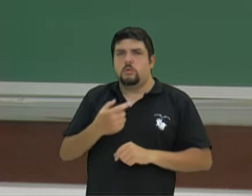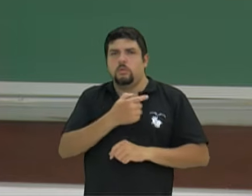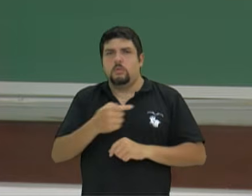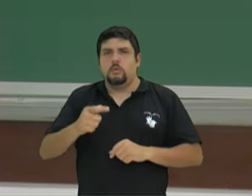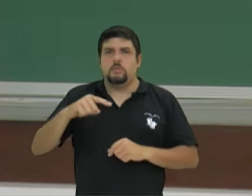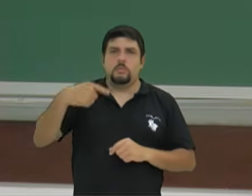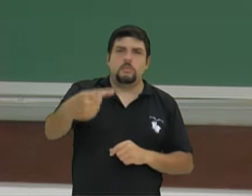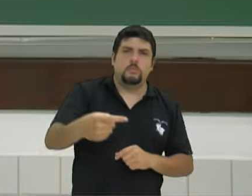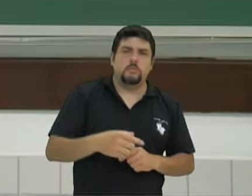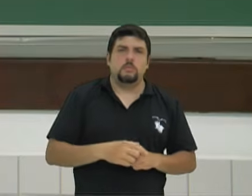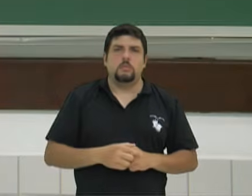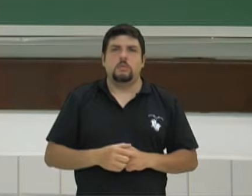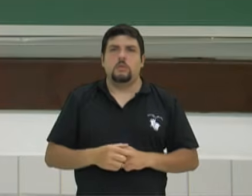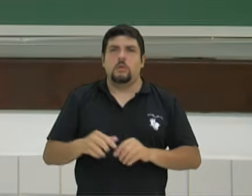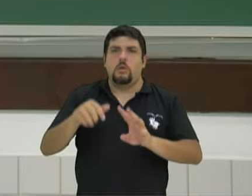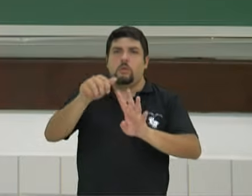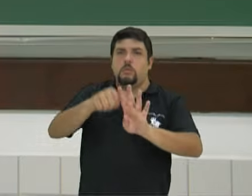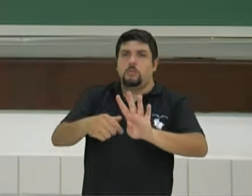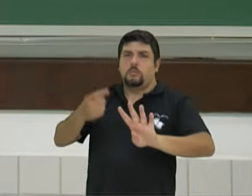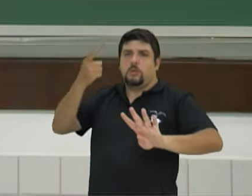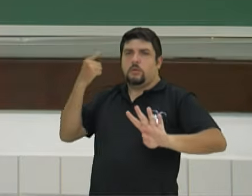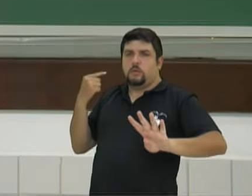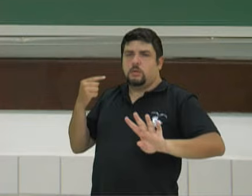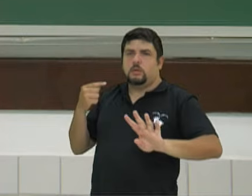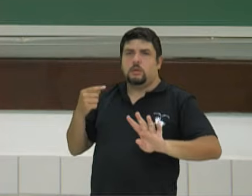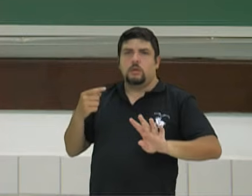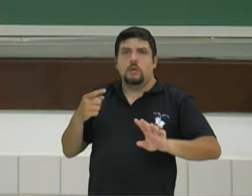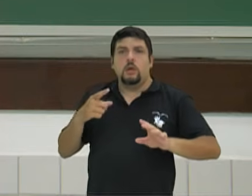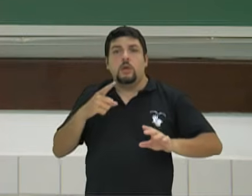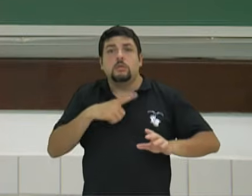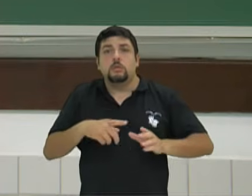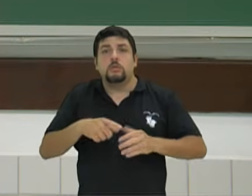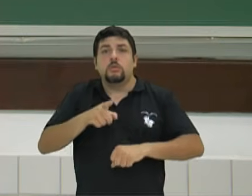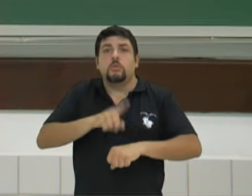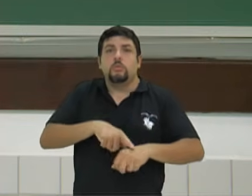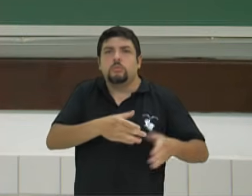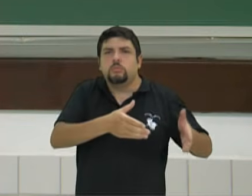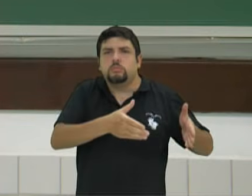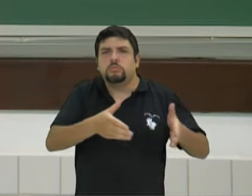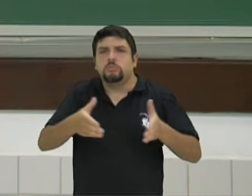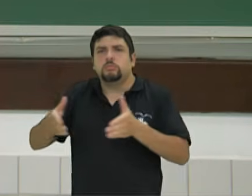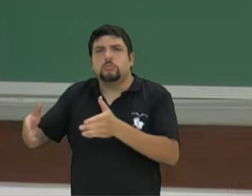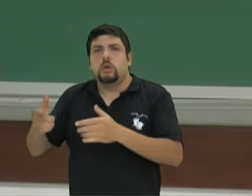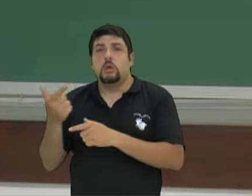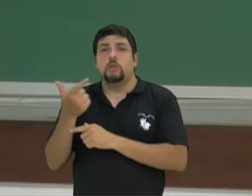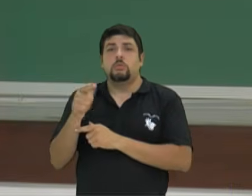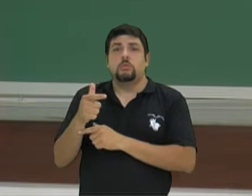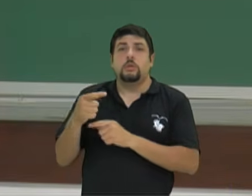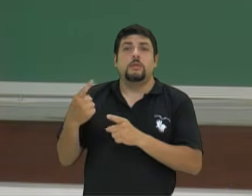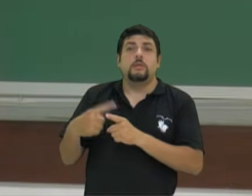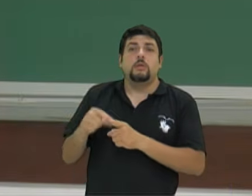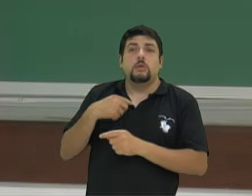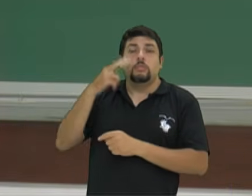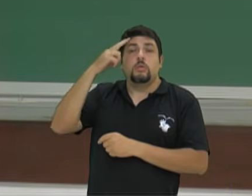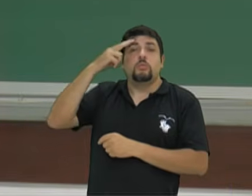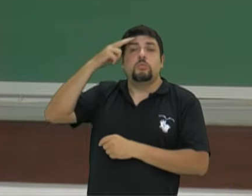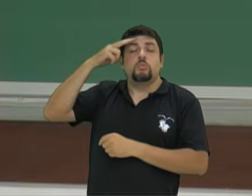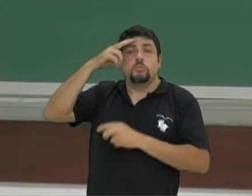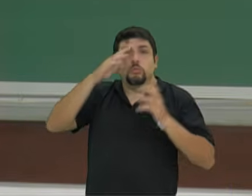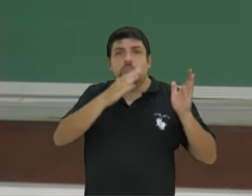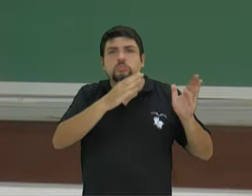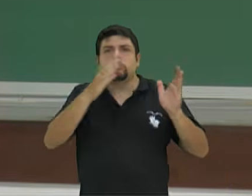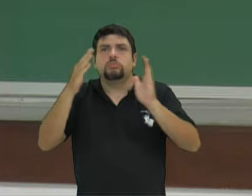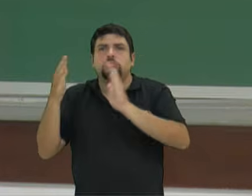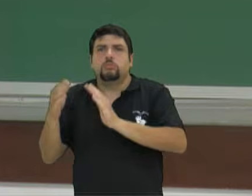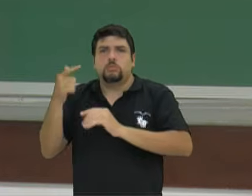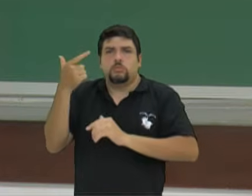aí depois fala 4 meses atrás. Ele não tem uma ordem lógica. Por quê? Porque o onírico não tem essa ordem lógica, né, pessoal?